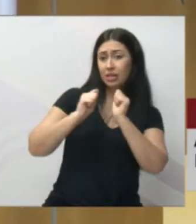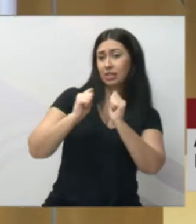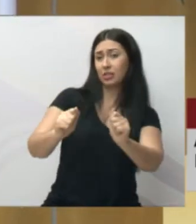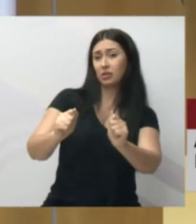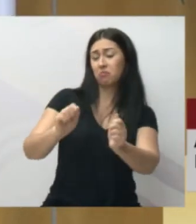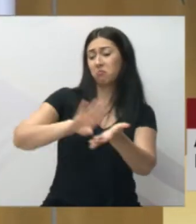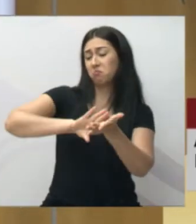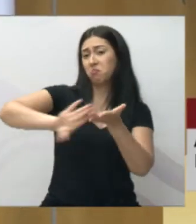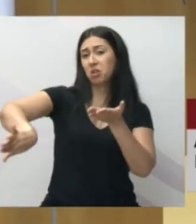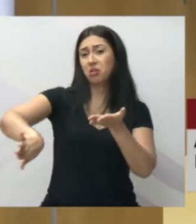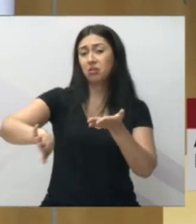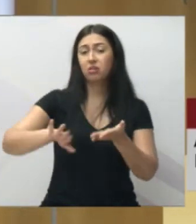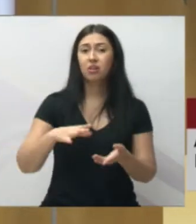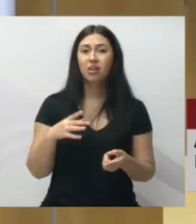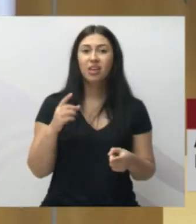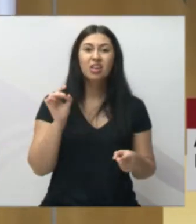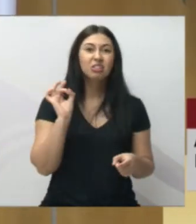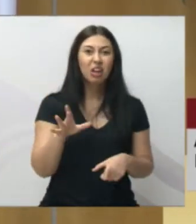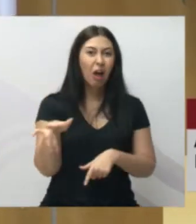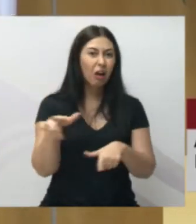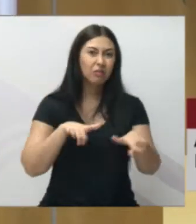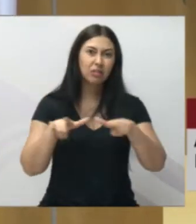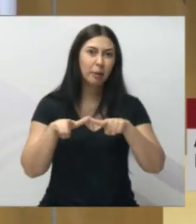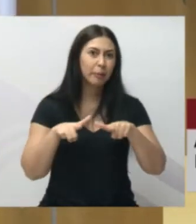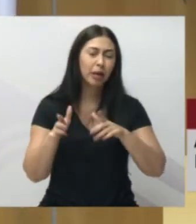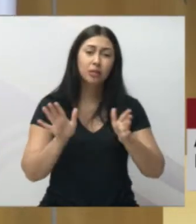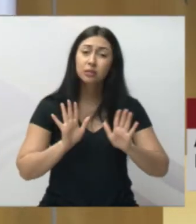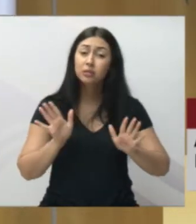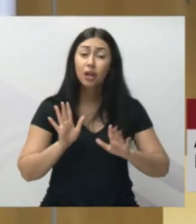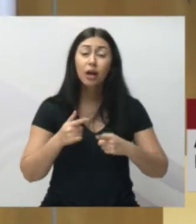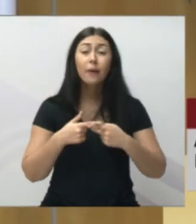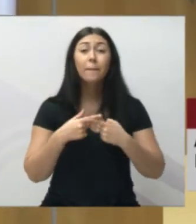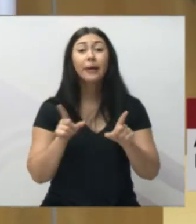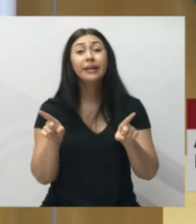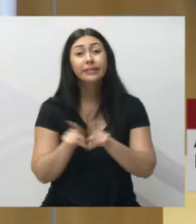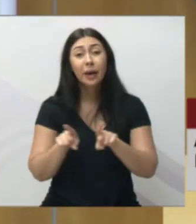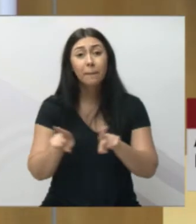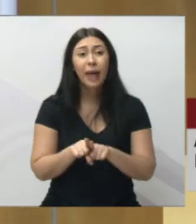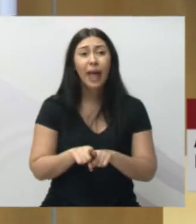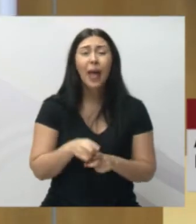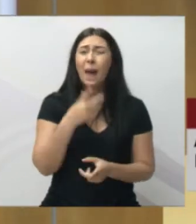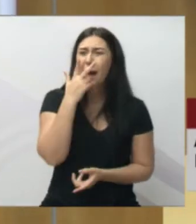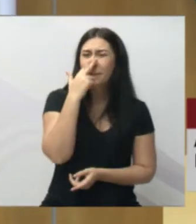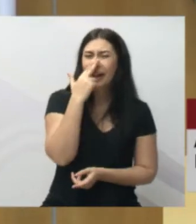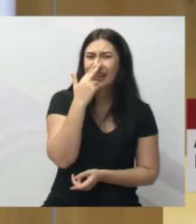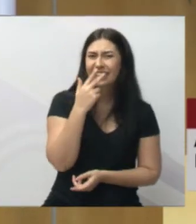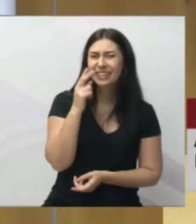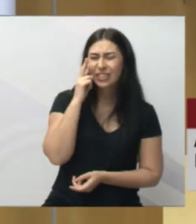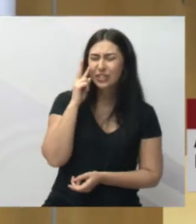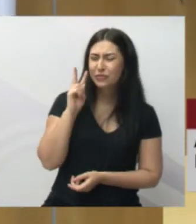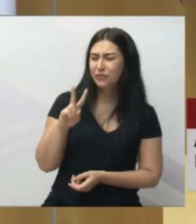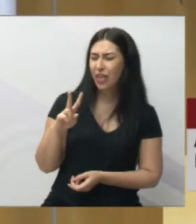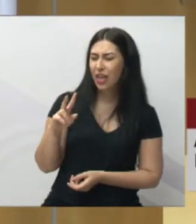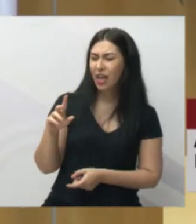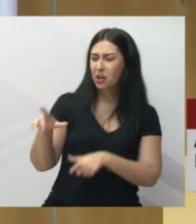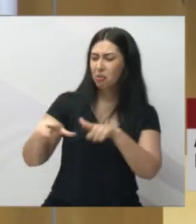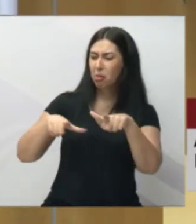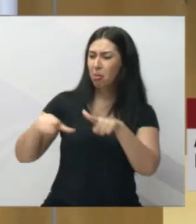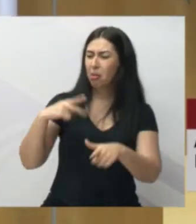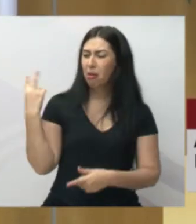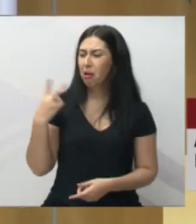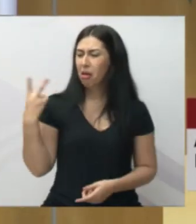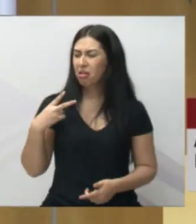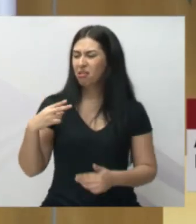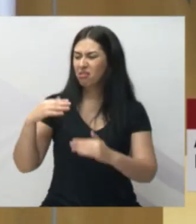emprego só, que a gente poderia também entrar nesse campo. É uma questão de depreciar o trabalho do vereador. Porque se você verificar os